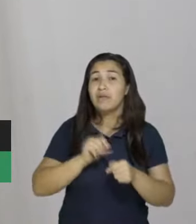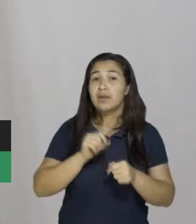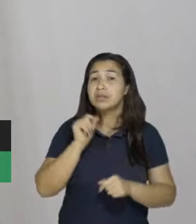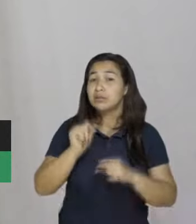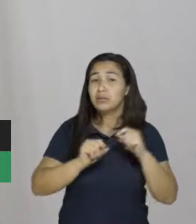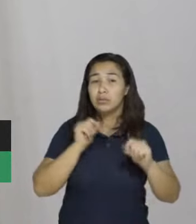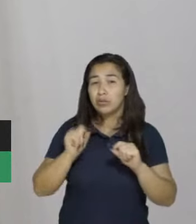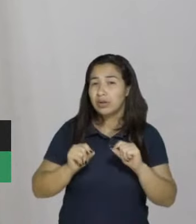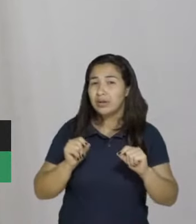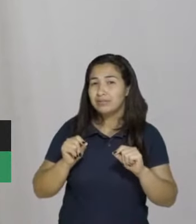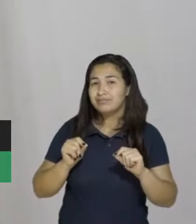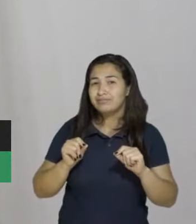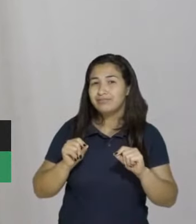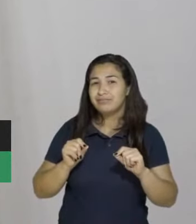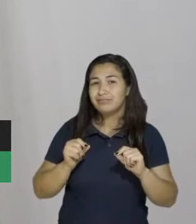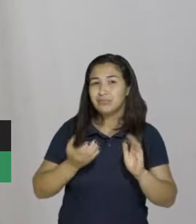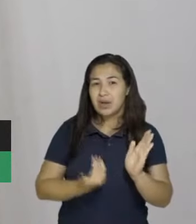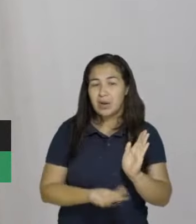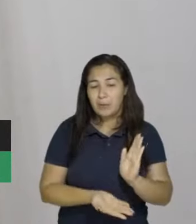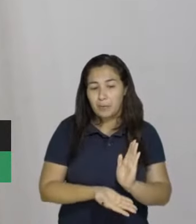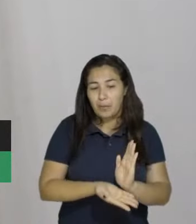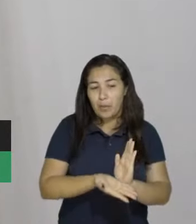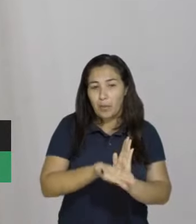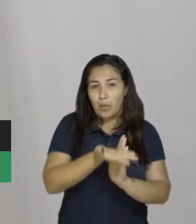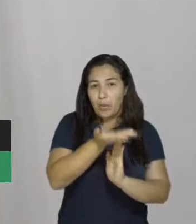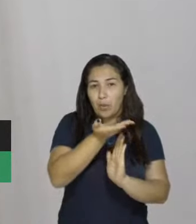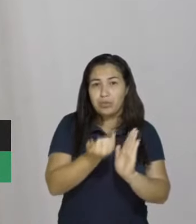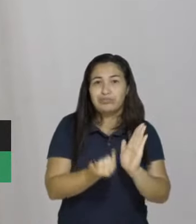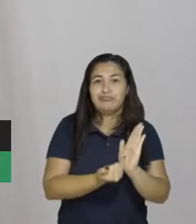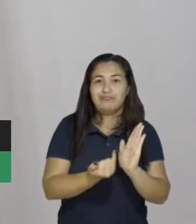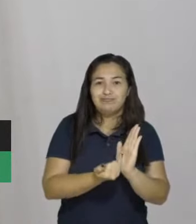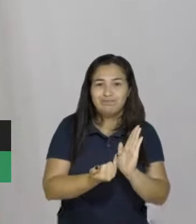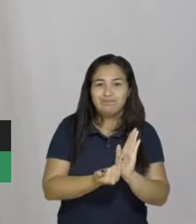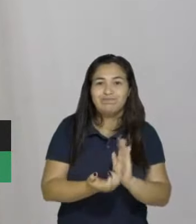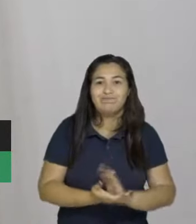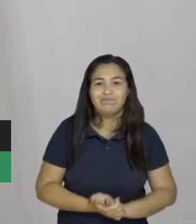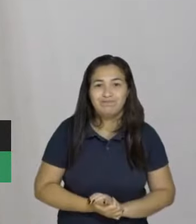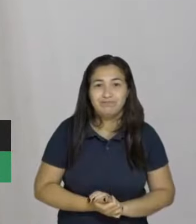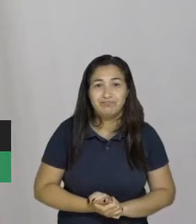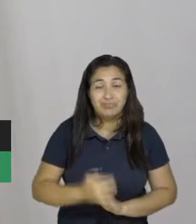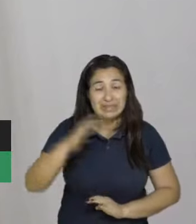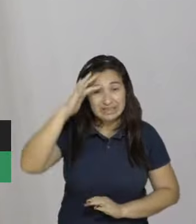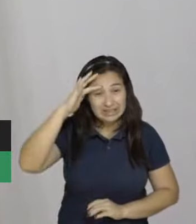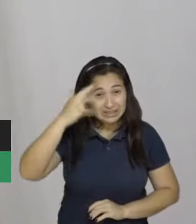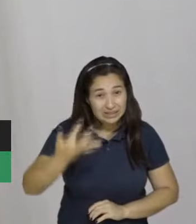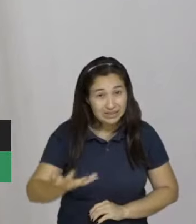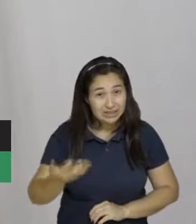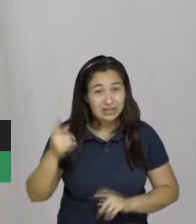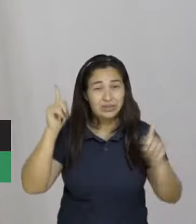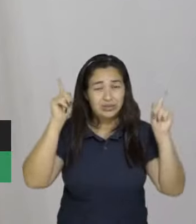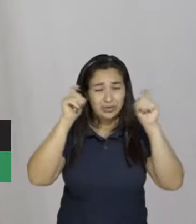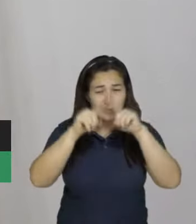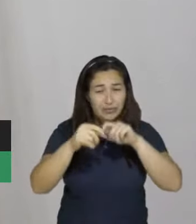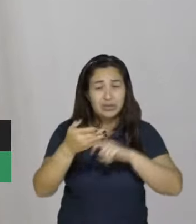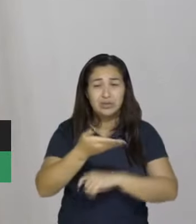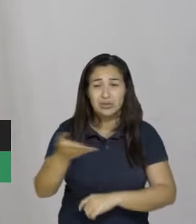aperta? Aumentam os impostos e, como consequência, dificultam cada vez mais